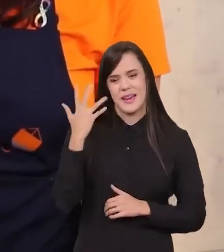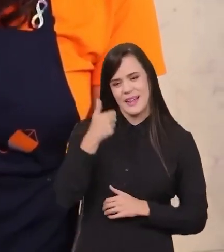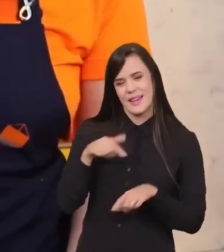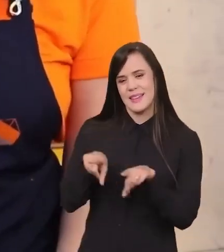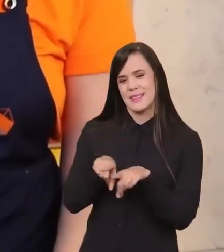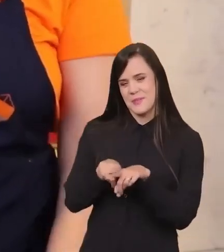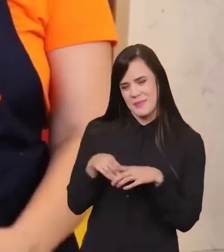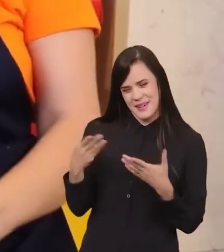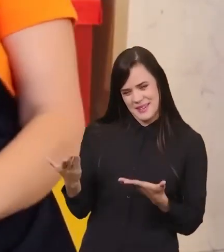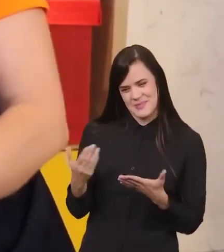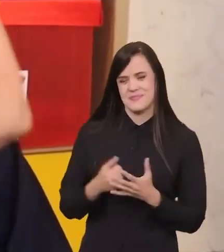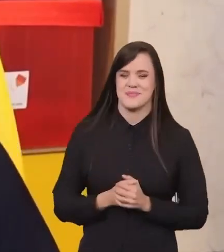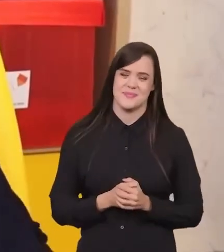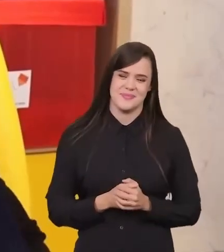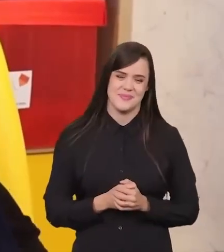também, mãe.